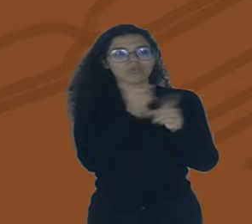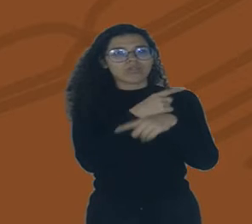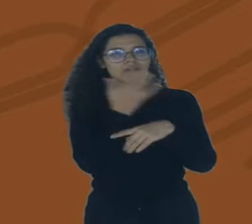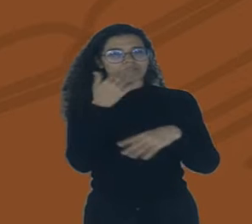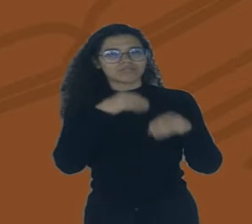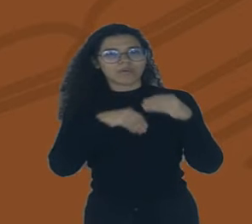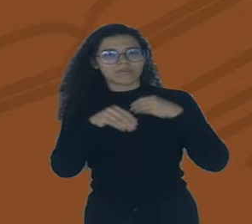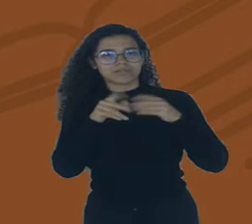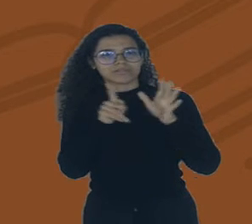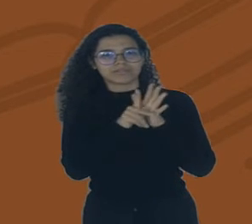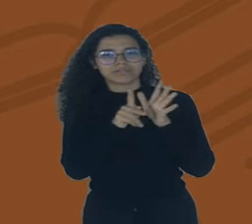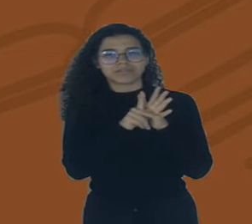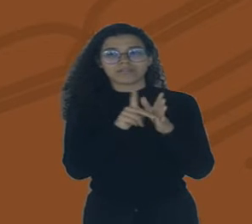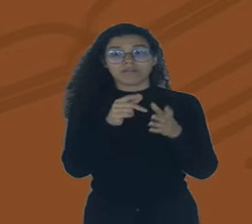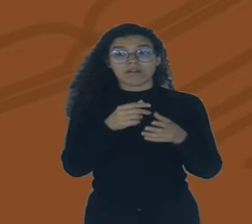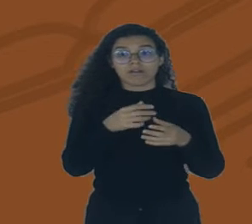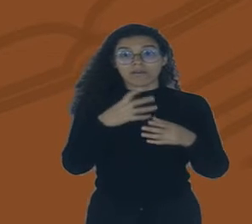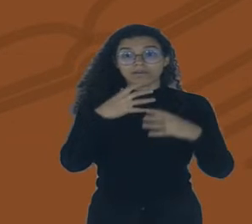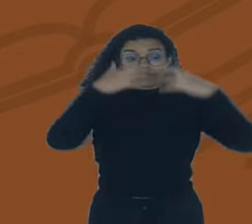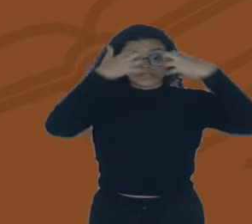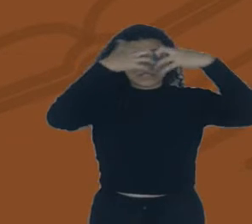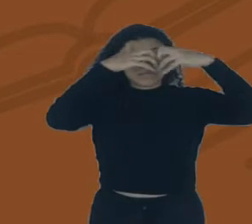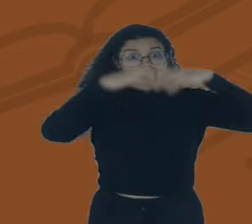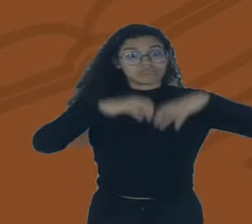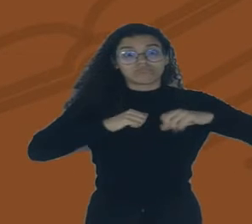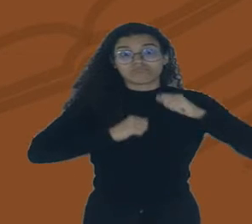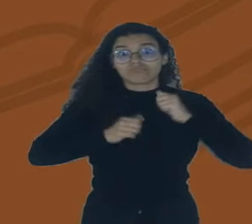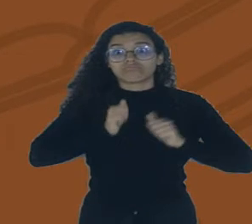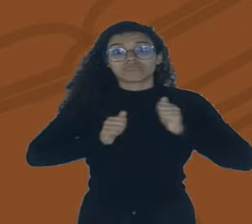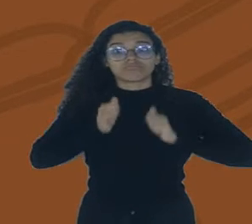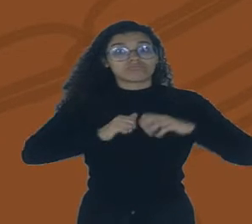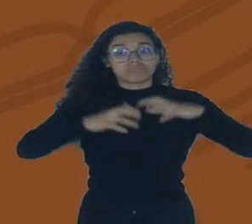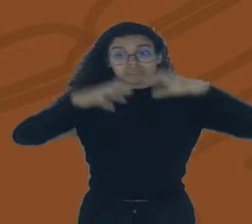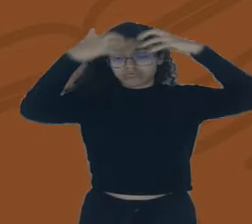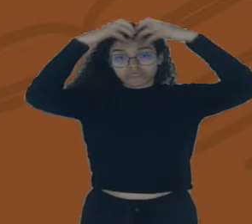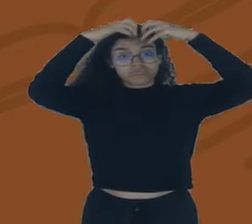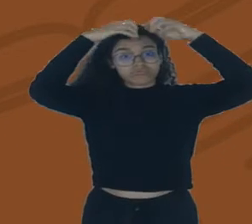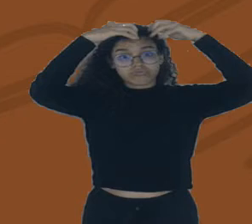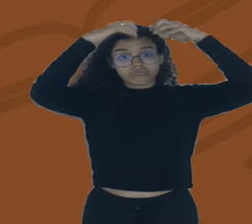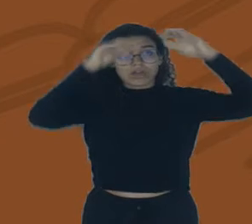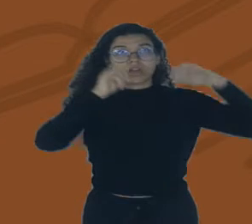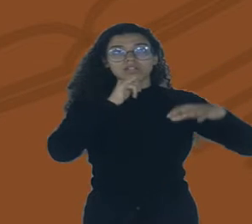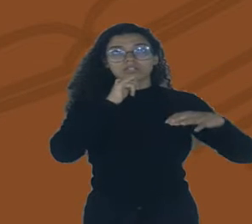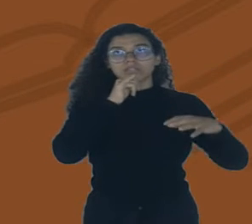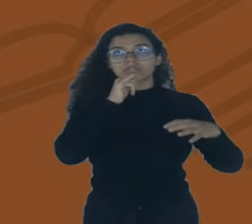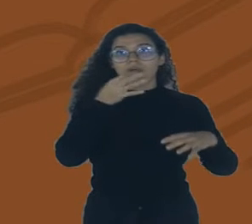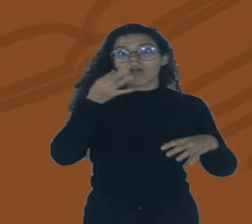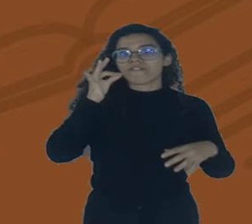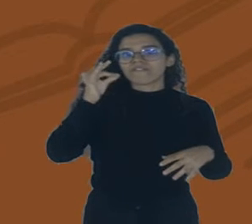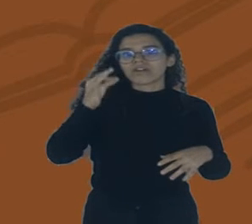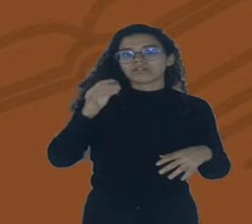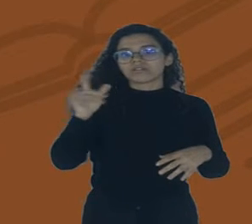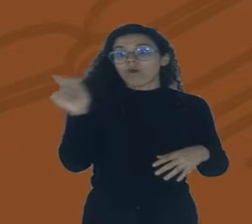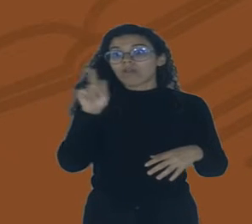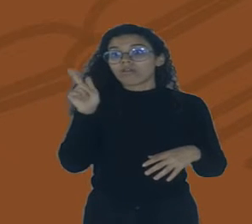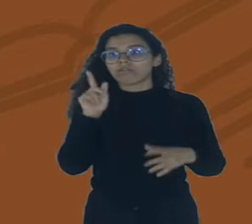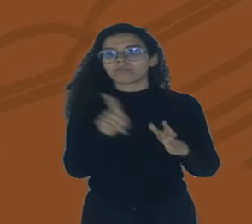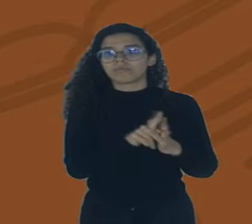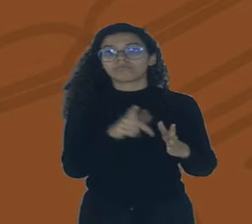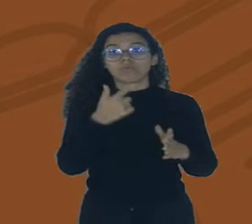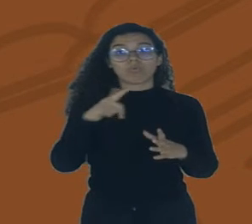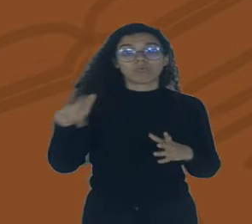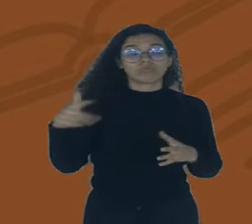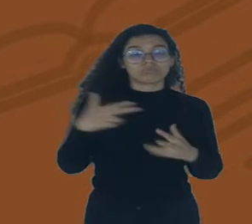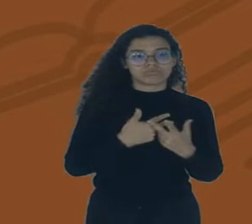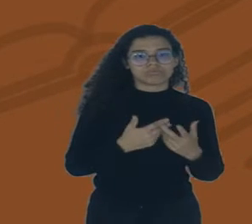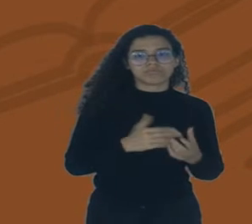né, aumentando aí as atividades cerebrais, deixando ativo, como por exemplo café, pó de guaraná, dentre outros. existem